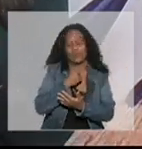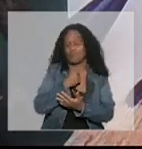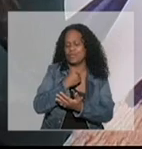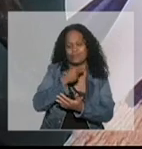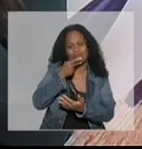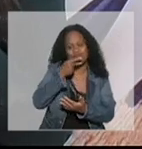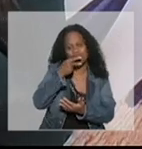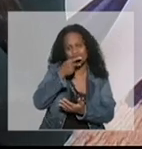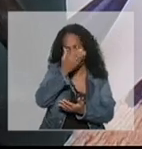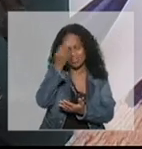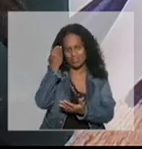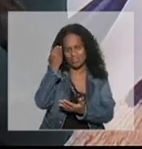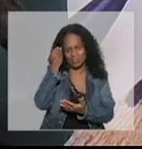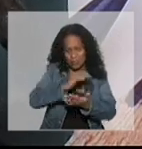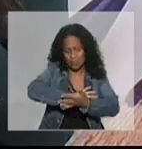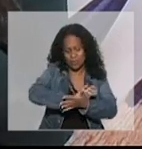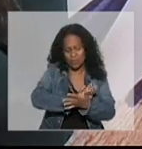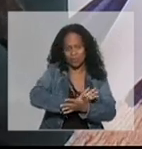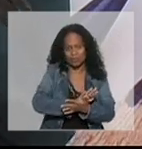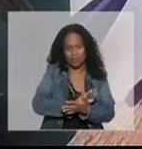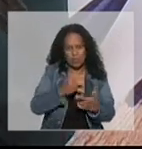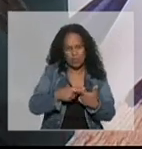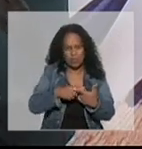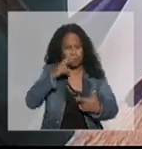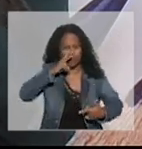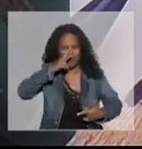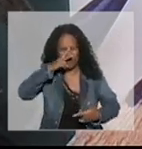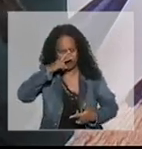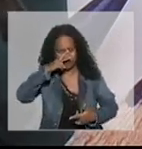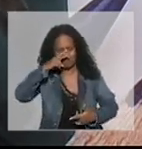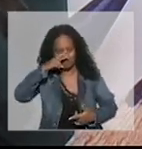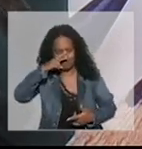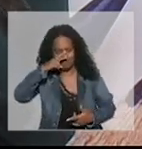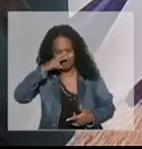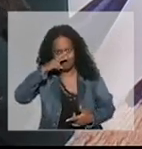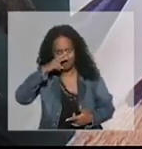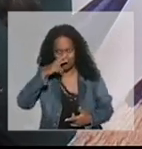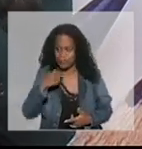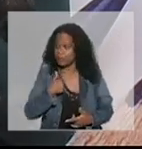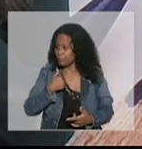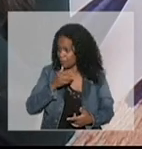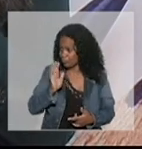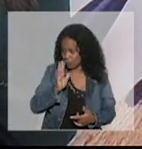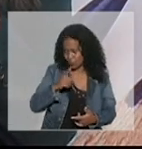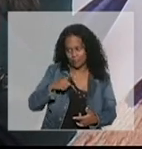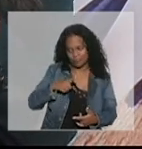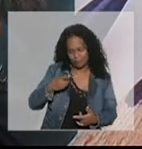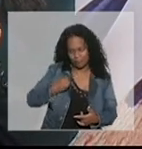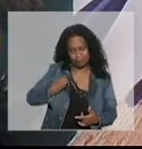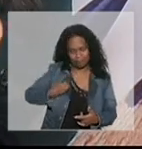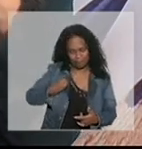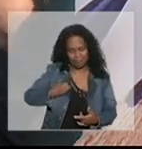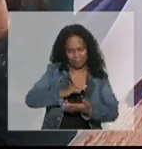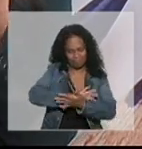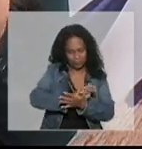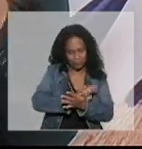pode deixar de falar de preconceito. Isso é uma coisa muito forte, né, Marcos? E eu vou te falar que eu já